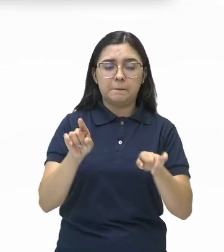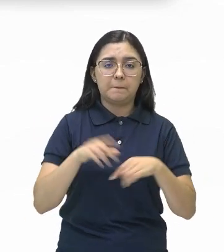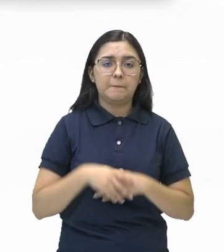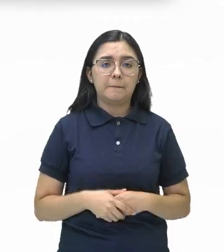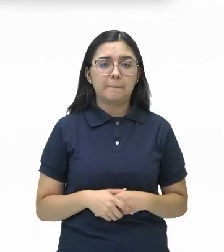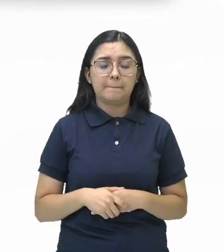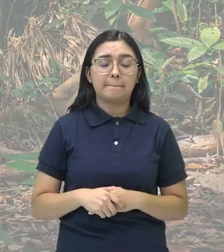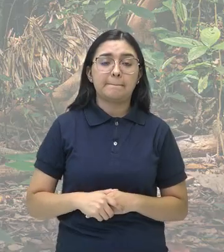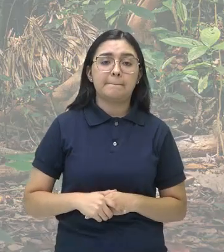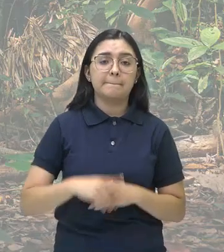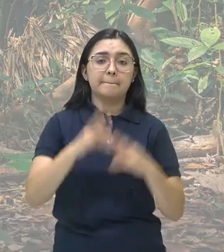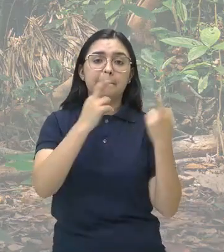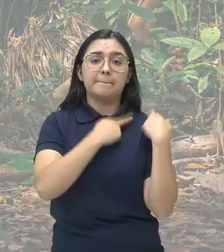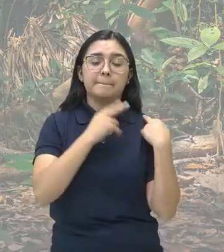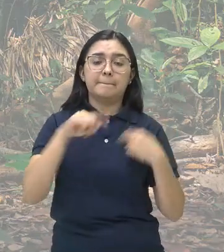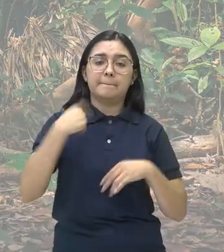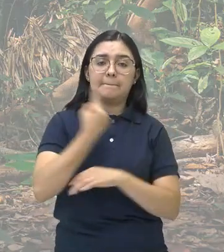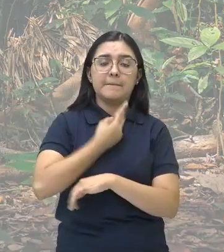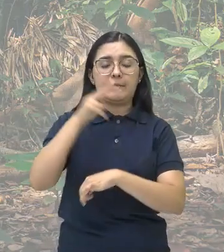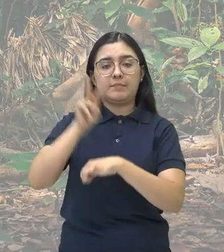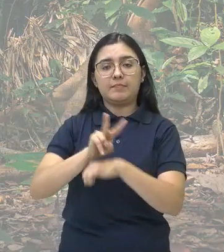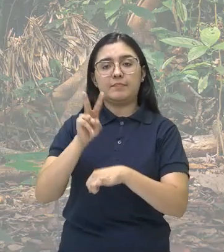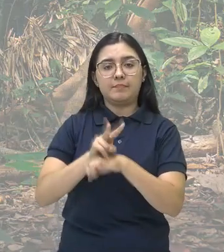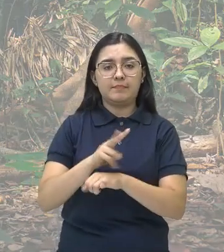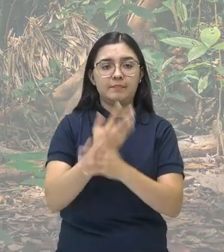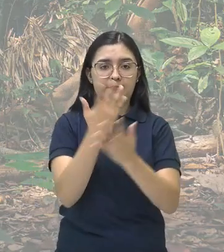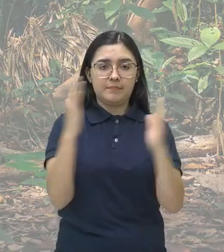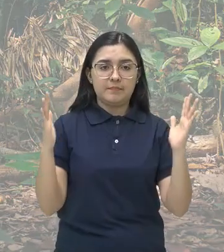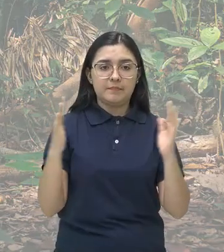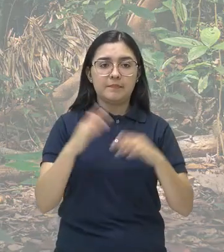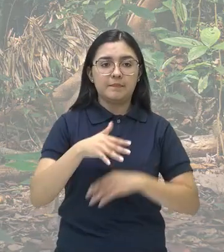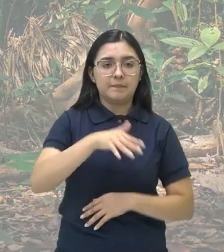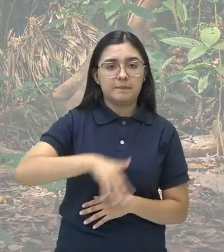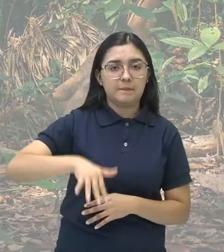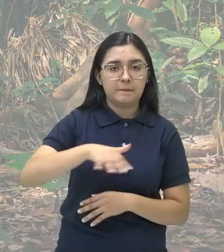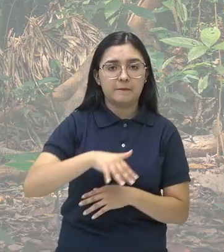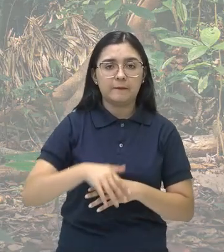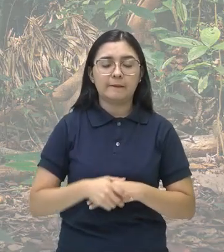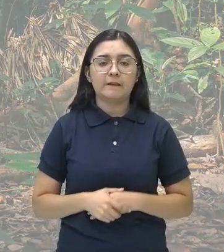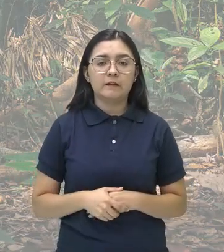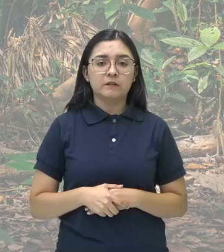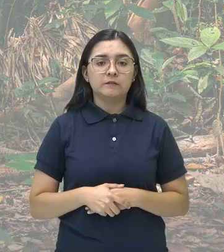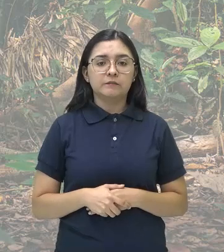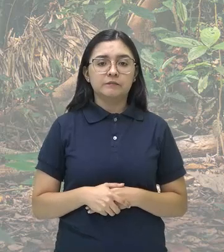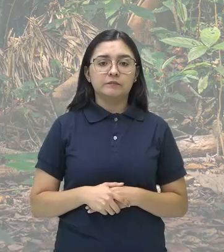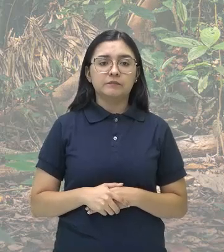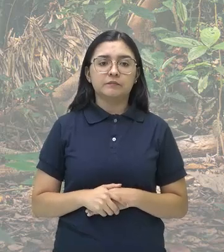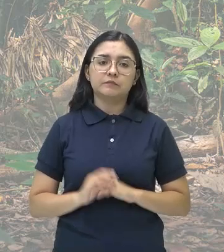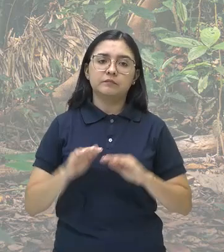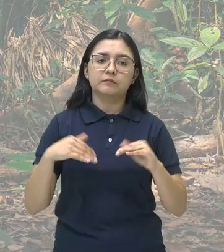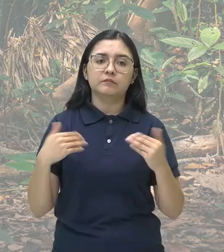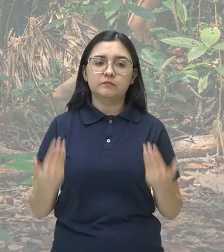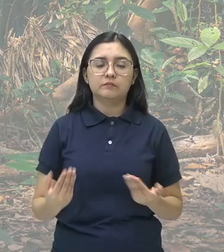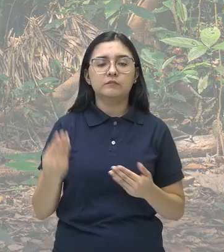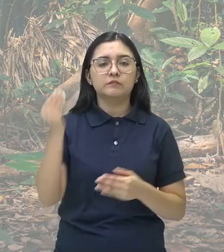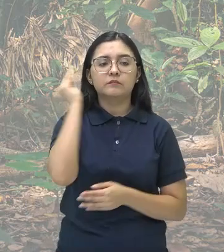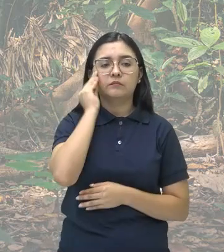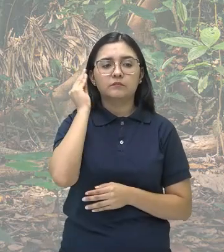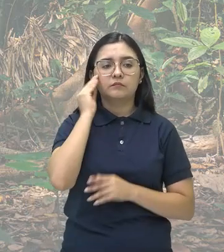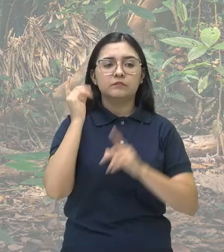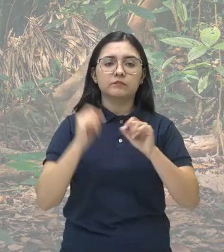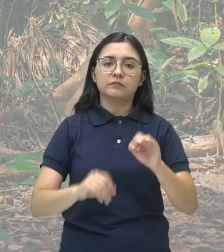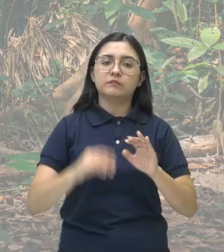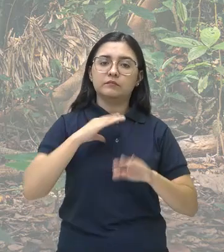né? Deveres para cuidar disso tudo aí, tá bom? Nós vimos um pouco